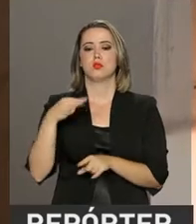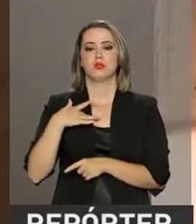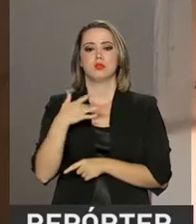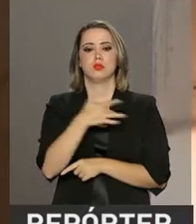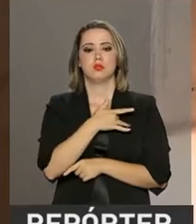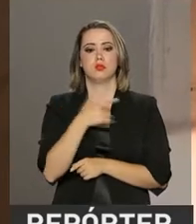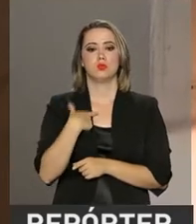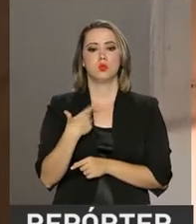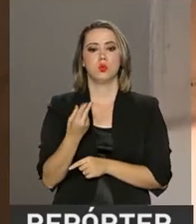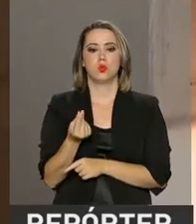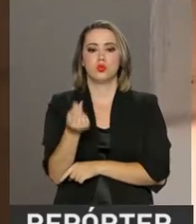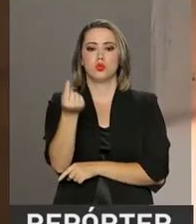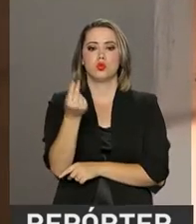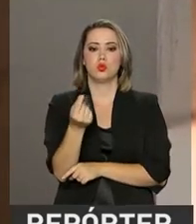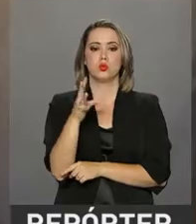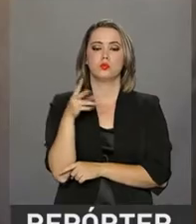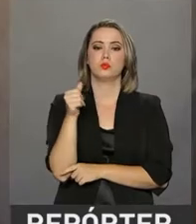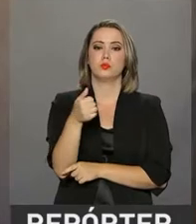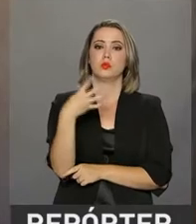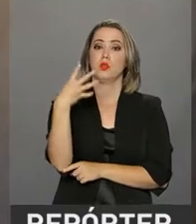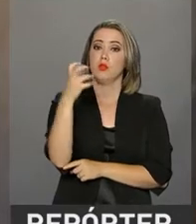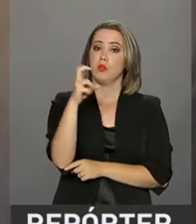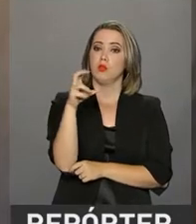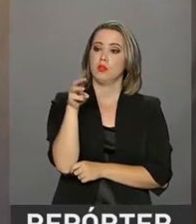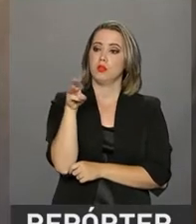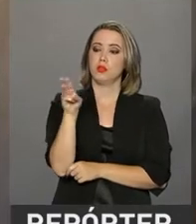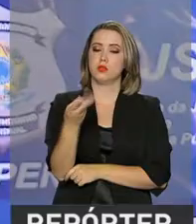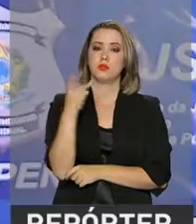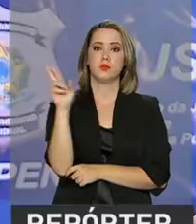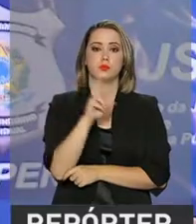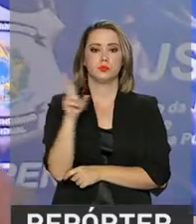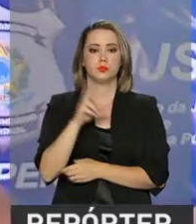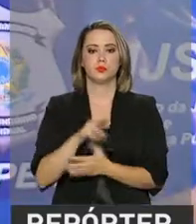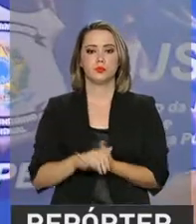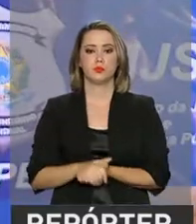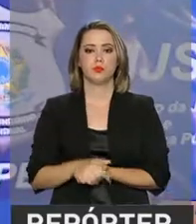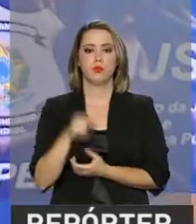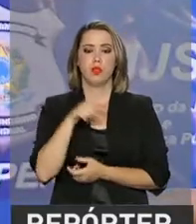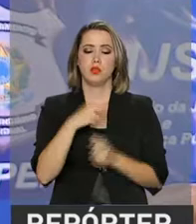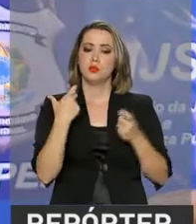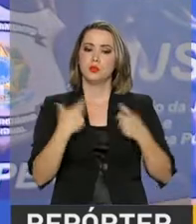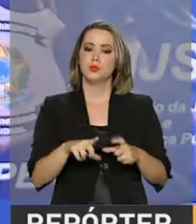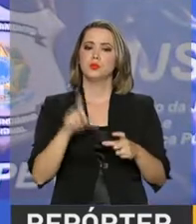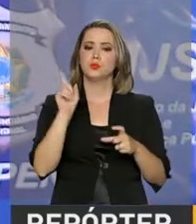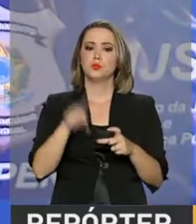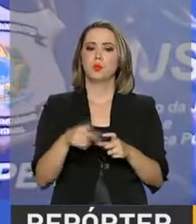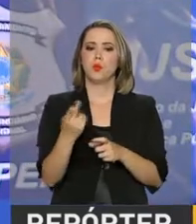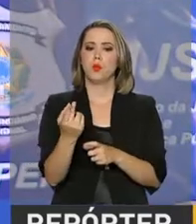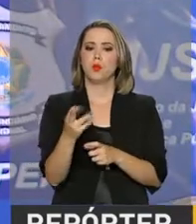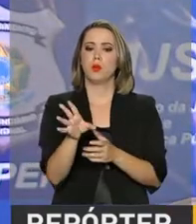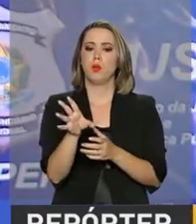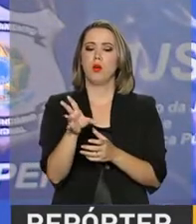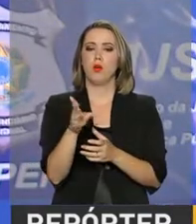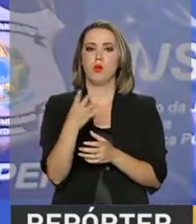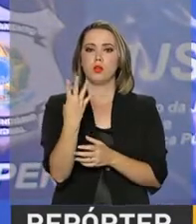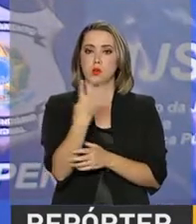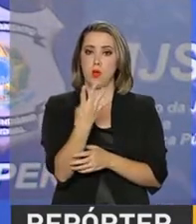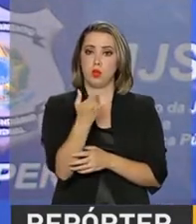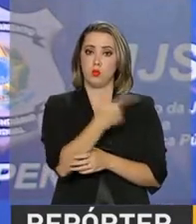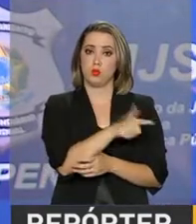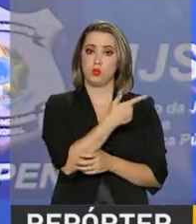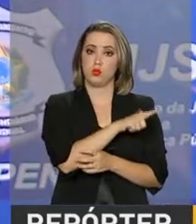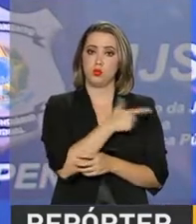investimento total é de 45 milhões de reais essa unidade é exatamente igual às outras quatro que já